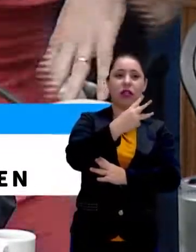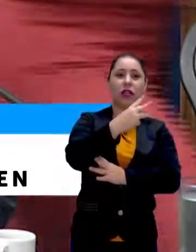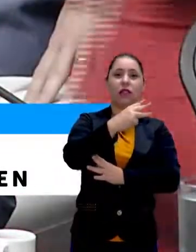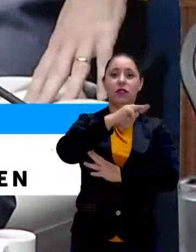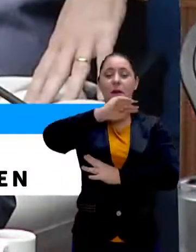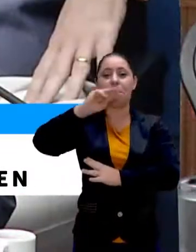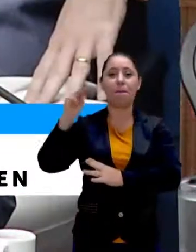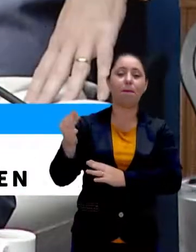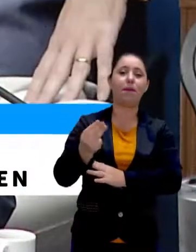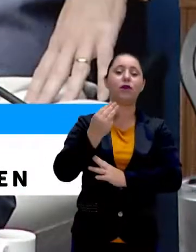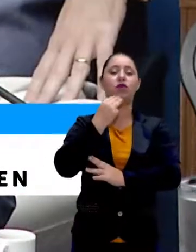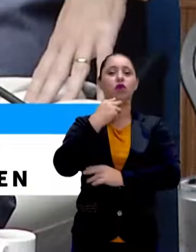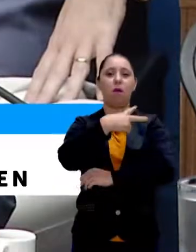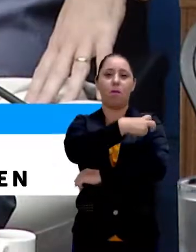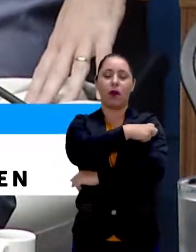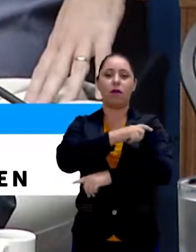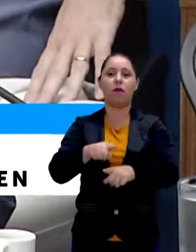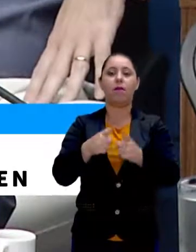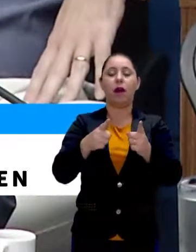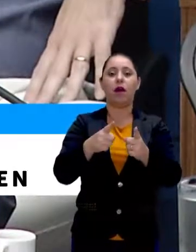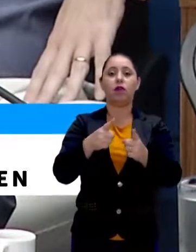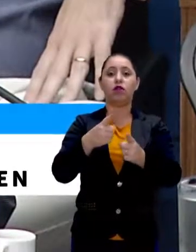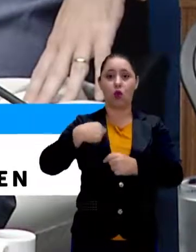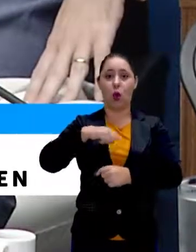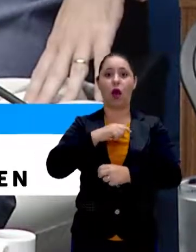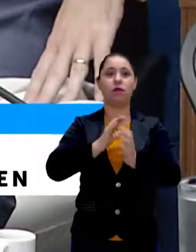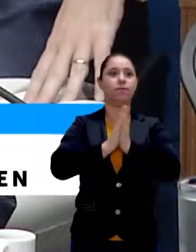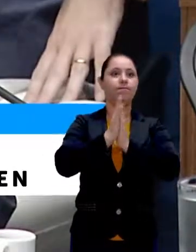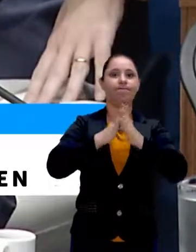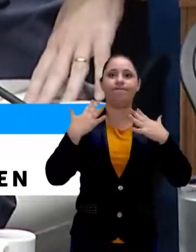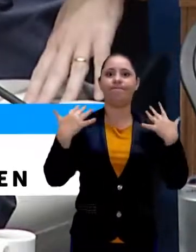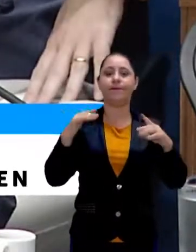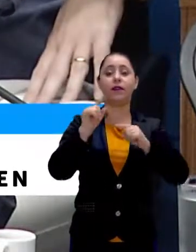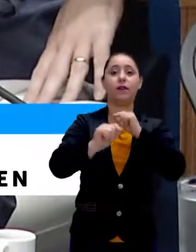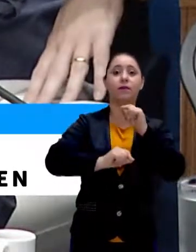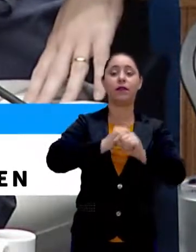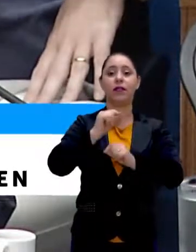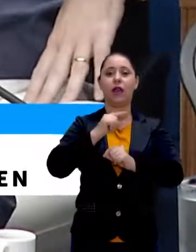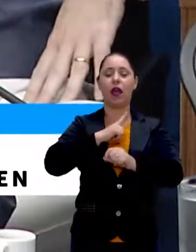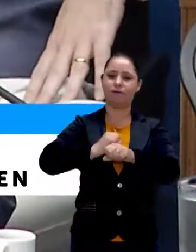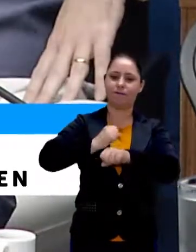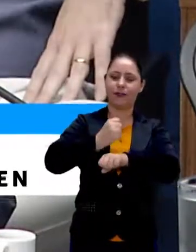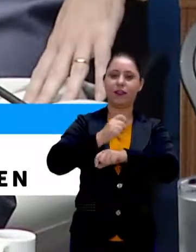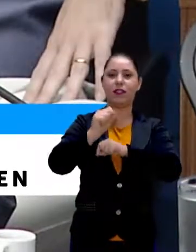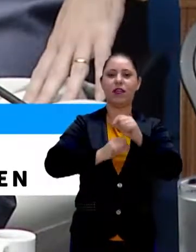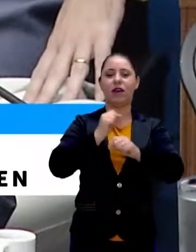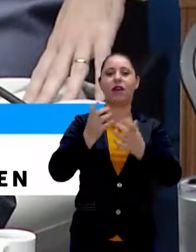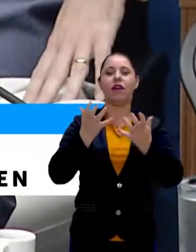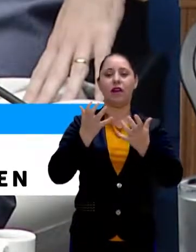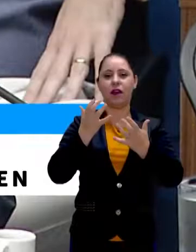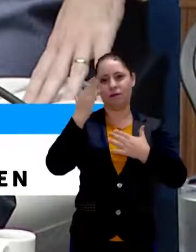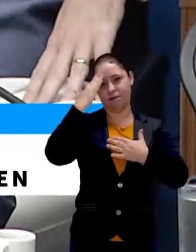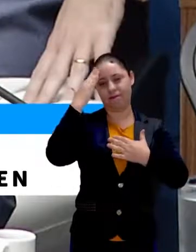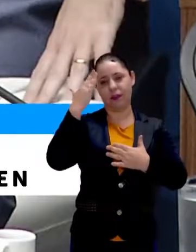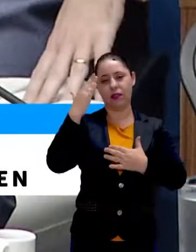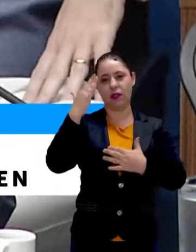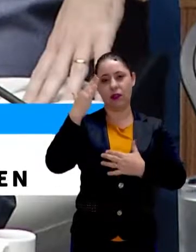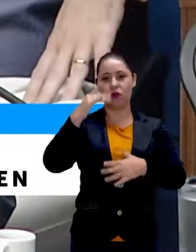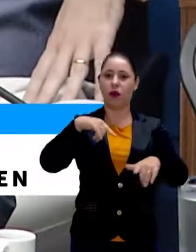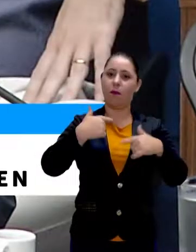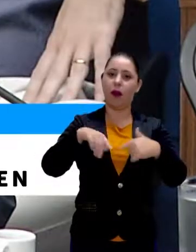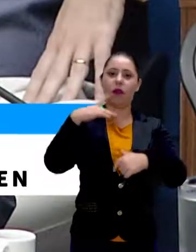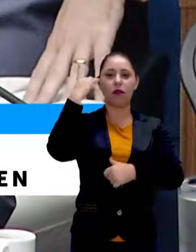todo mundo até o dia 27, 3 milhões de doses, bastante dose, mas nós estamos aqui a postos, torcendo ainda, e eu